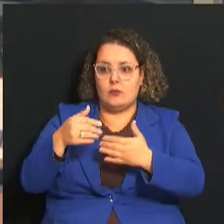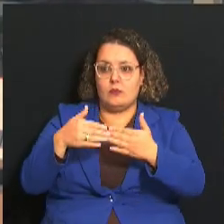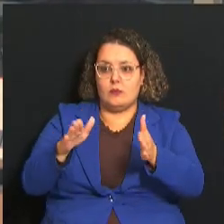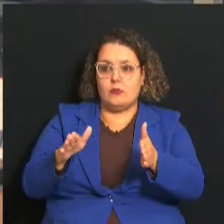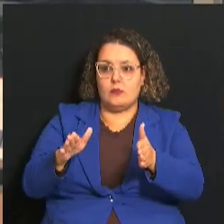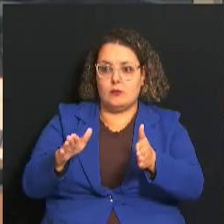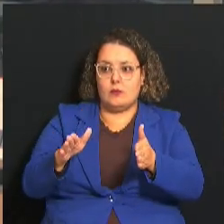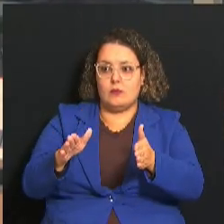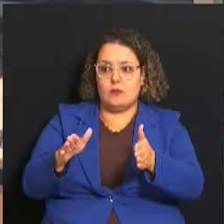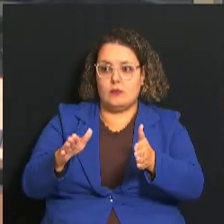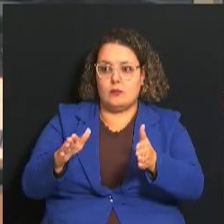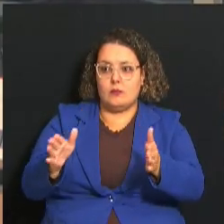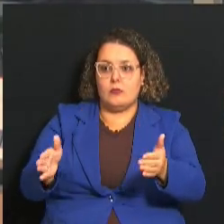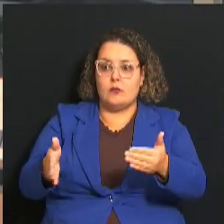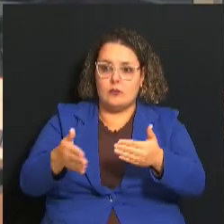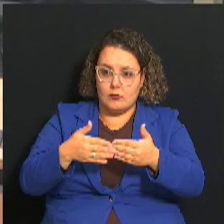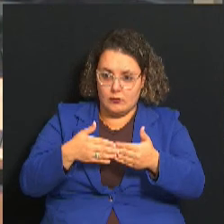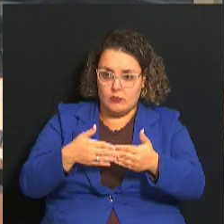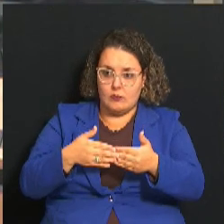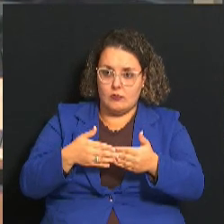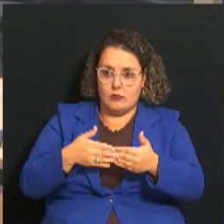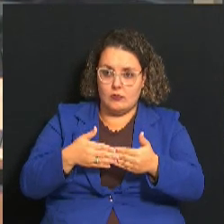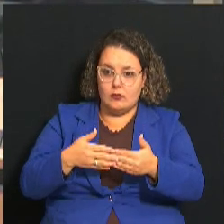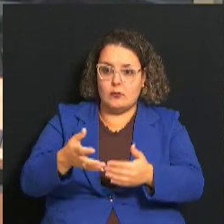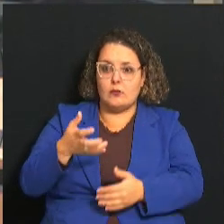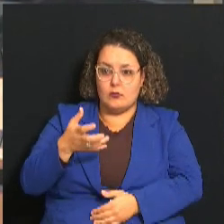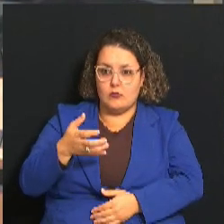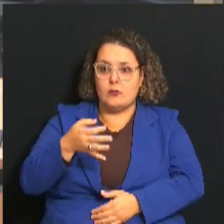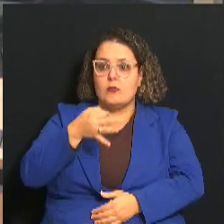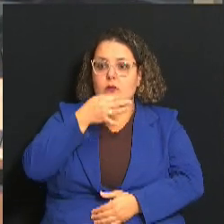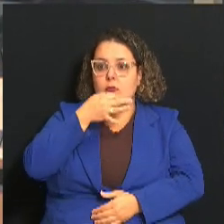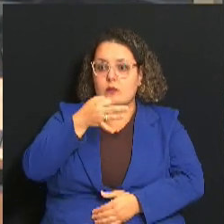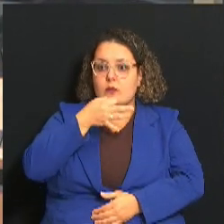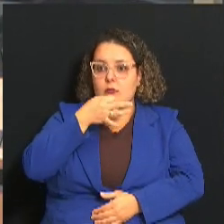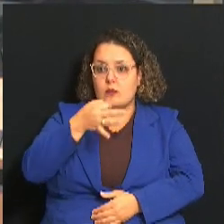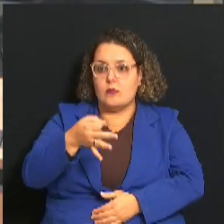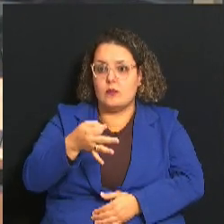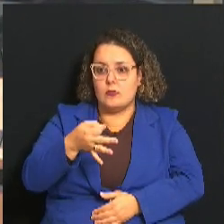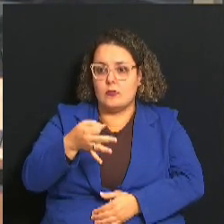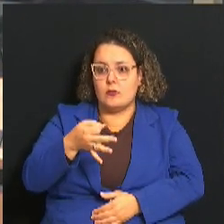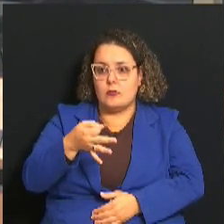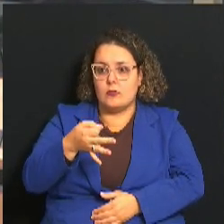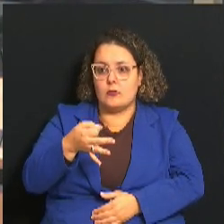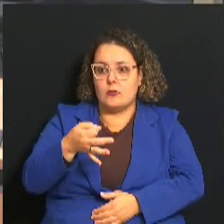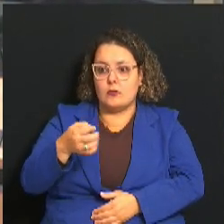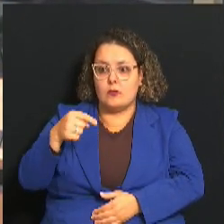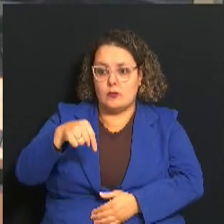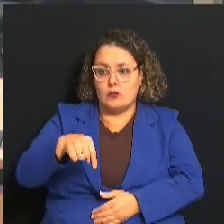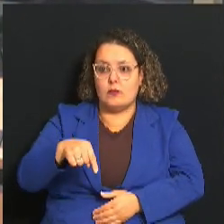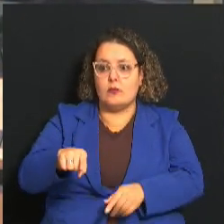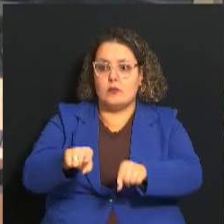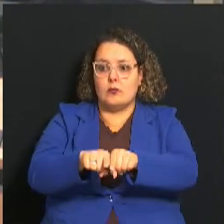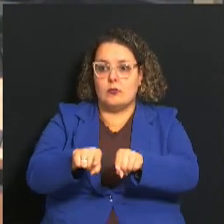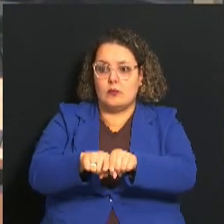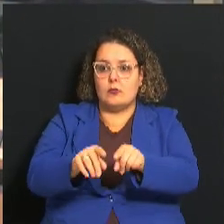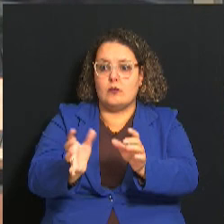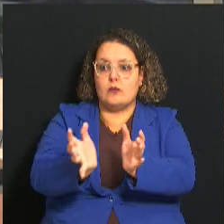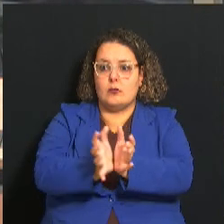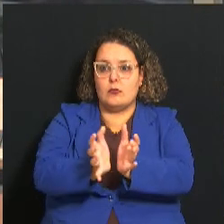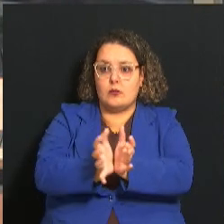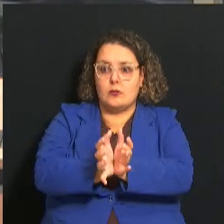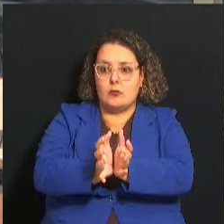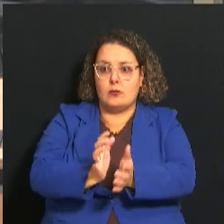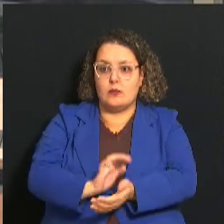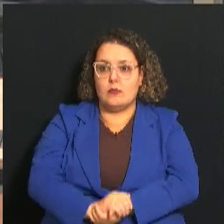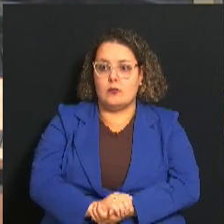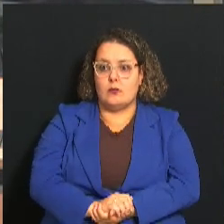para serem fechados. Tá. Então, eu gostaria de sugerir que daqui saísse também uma comissão,